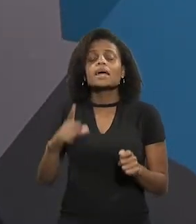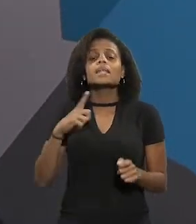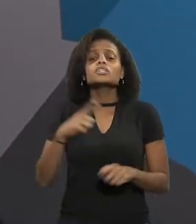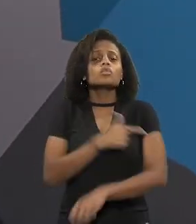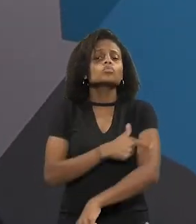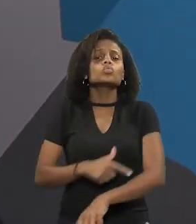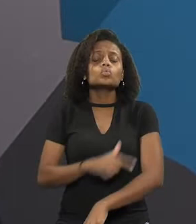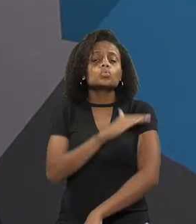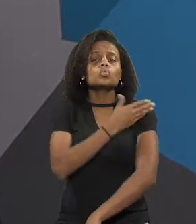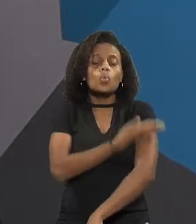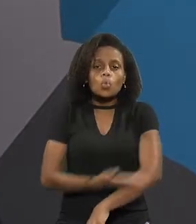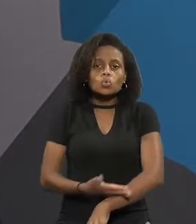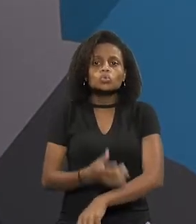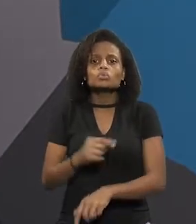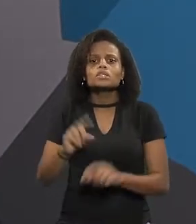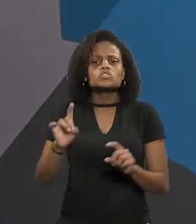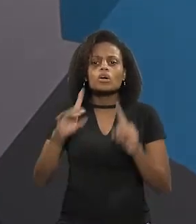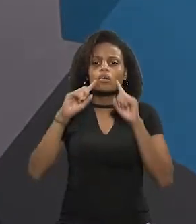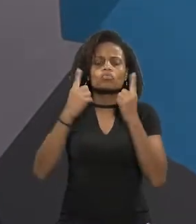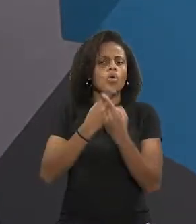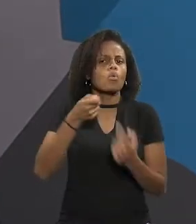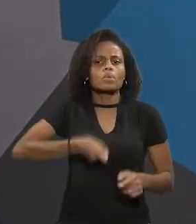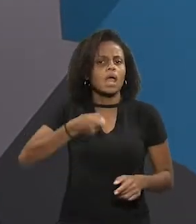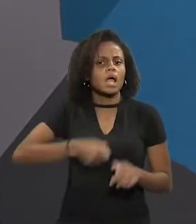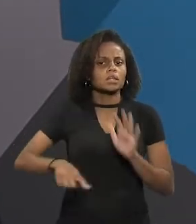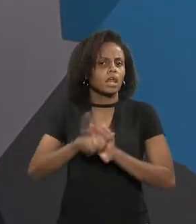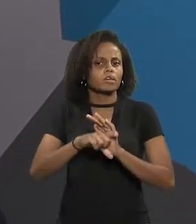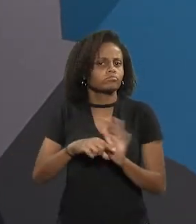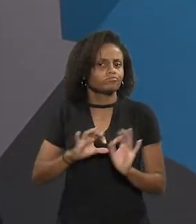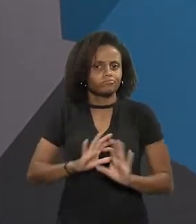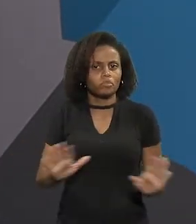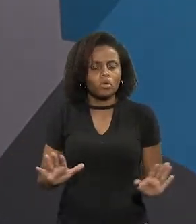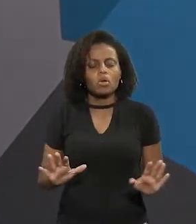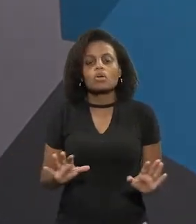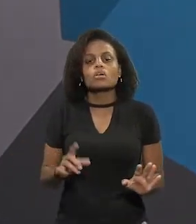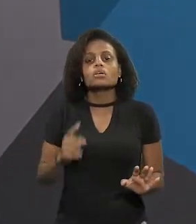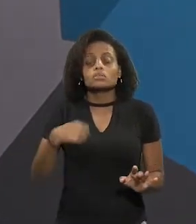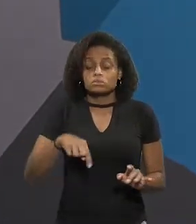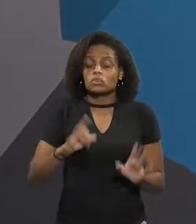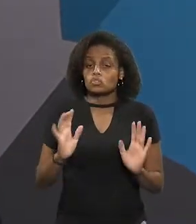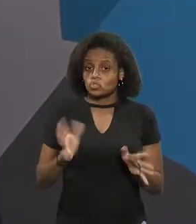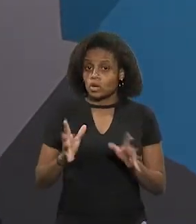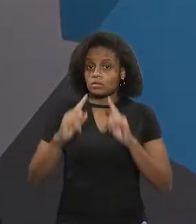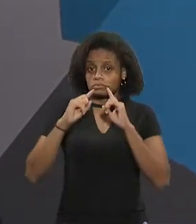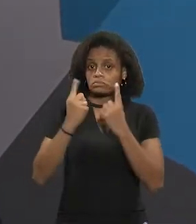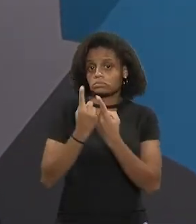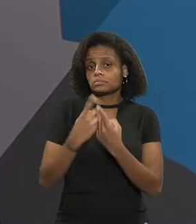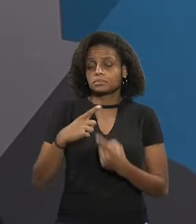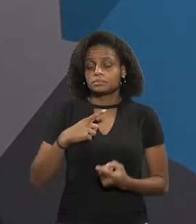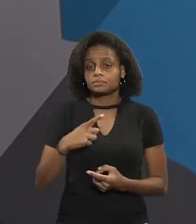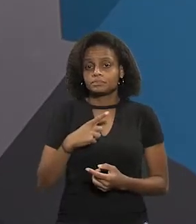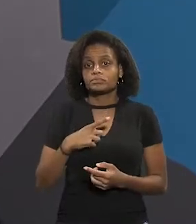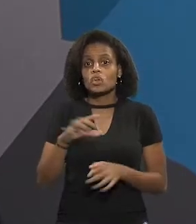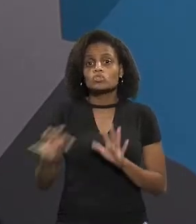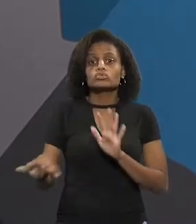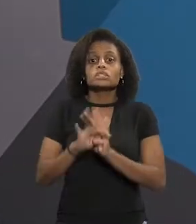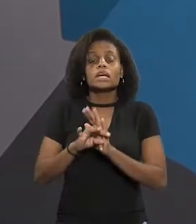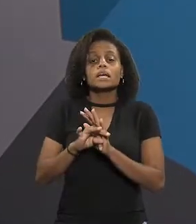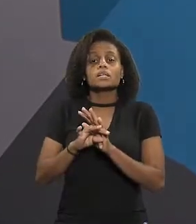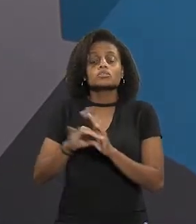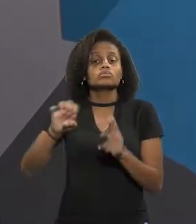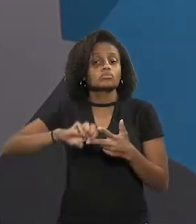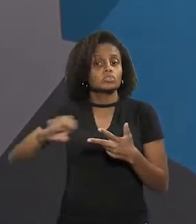realizar somente aquela audiência obrigatória, imposta por lei. Nós realizamos essa audiência, onde os técnicos do Poder